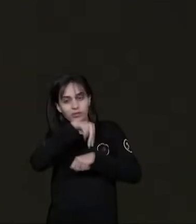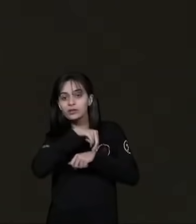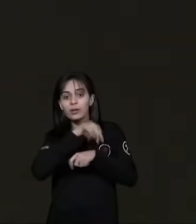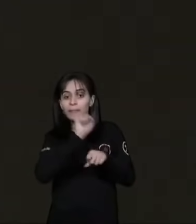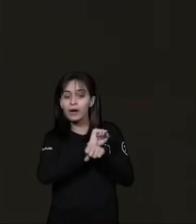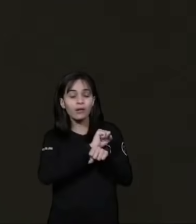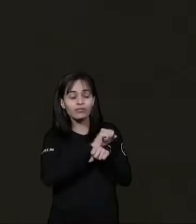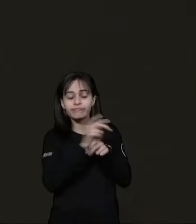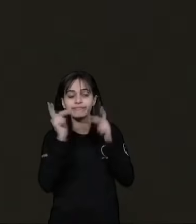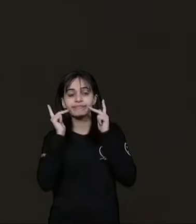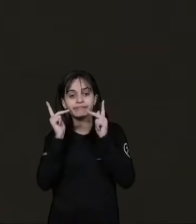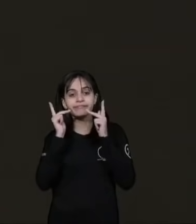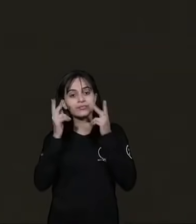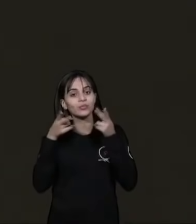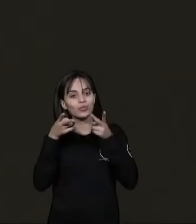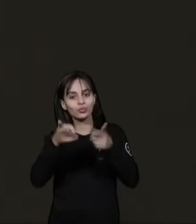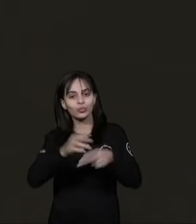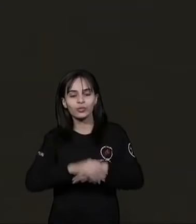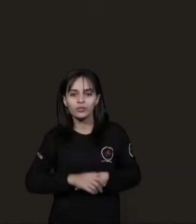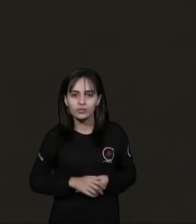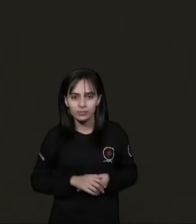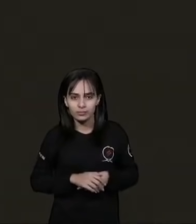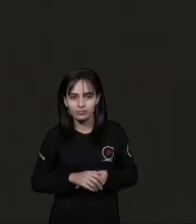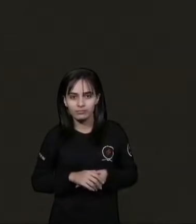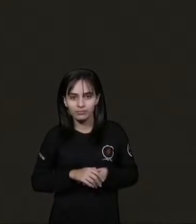parou e continua pregando